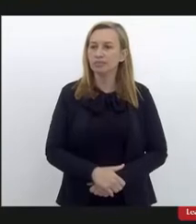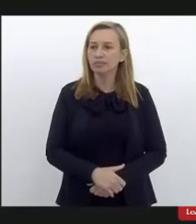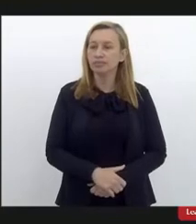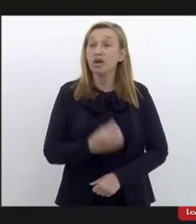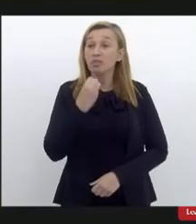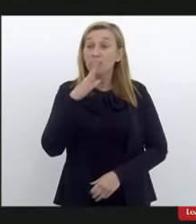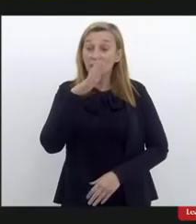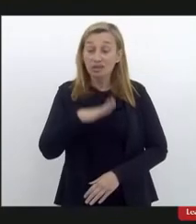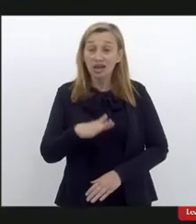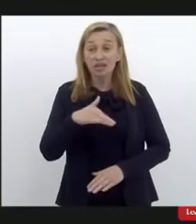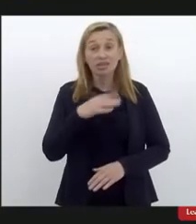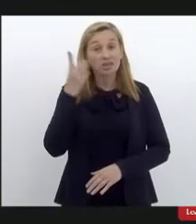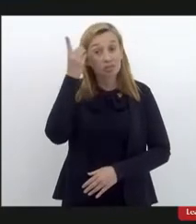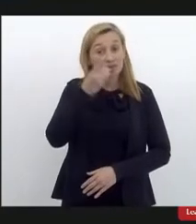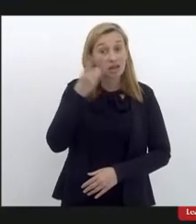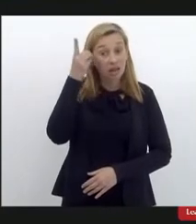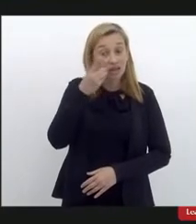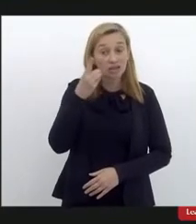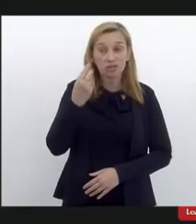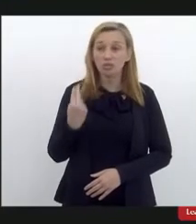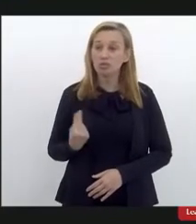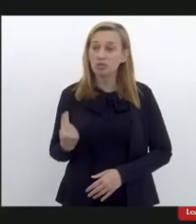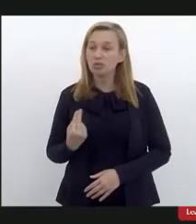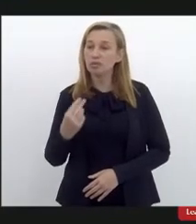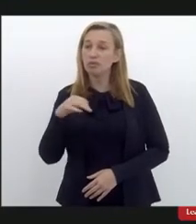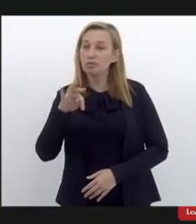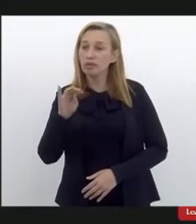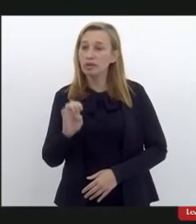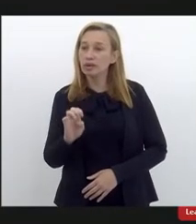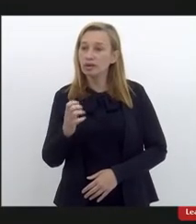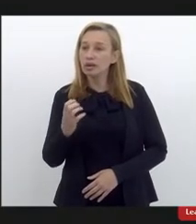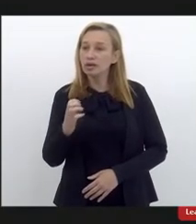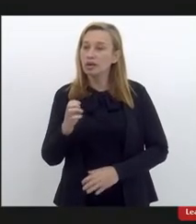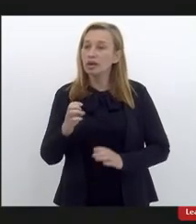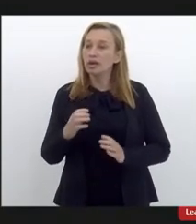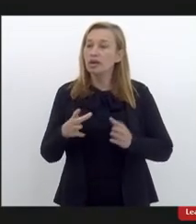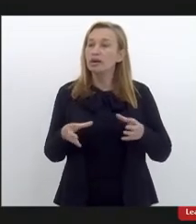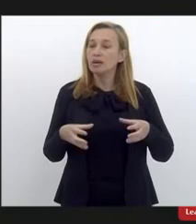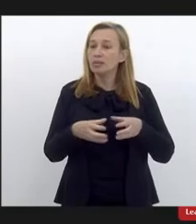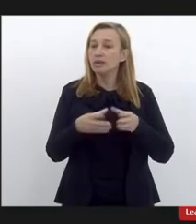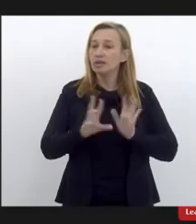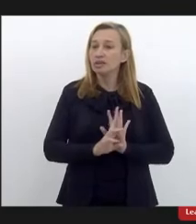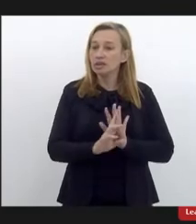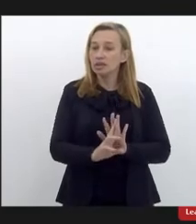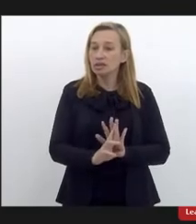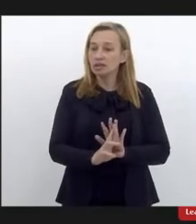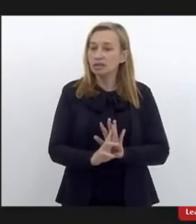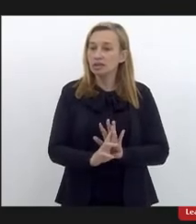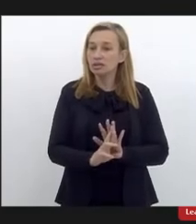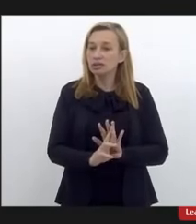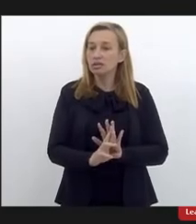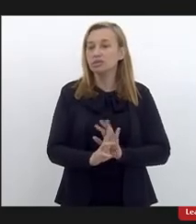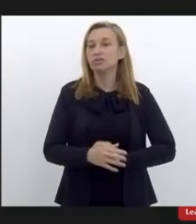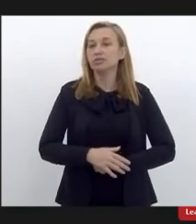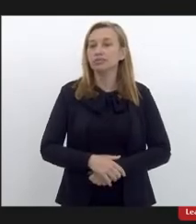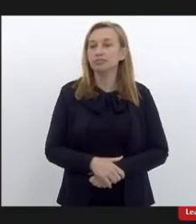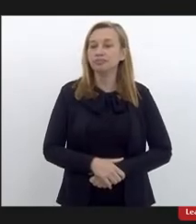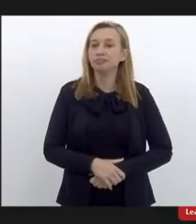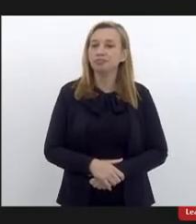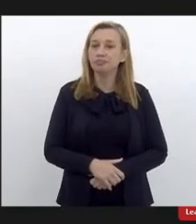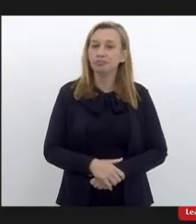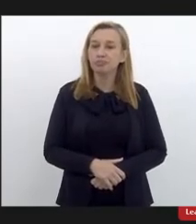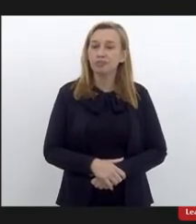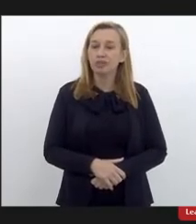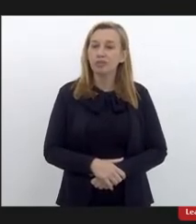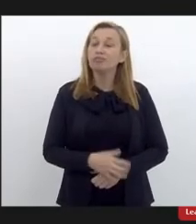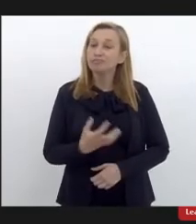Boa tarde, deputado. Eu me chamo Elaine Pereira, estou aqui representando a comissão. A Beth hoje não pôde estar presente. Eu